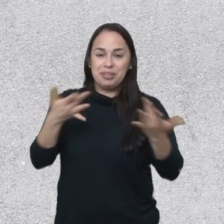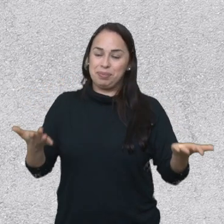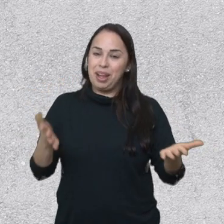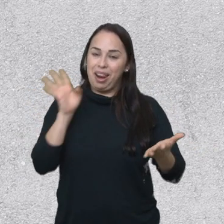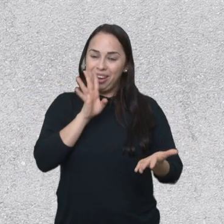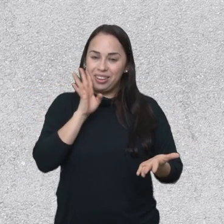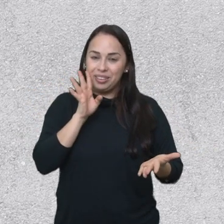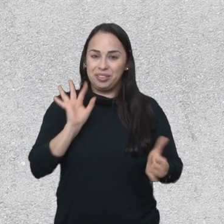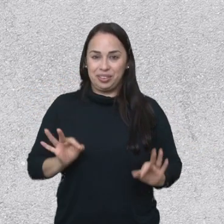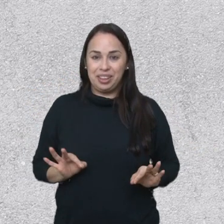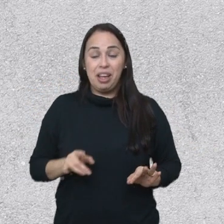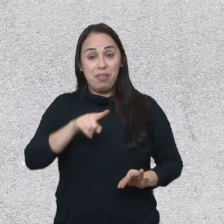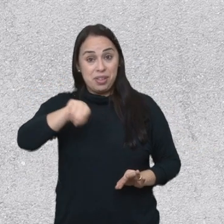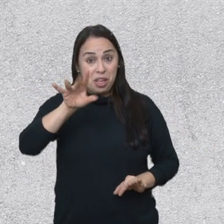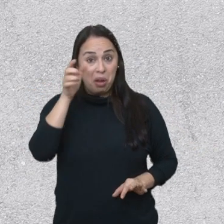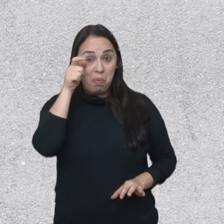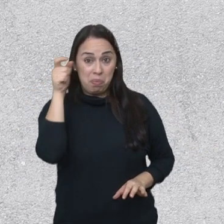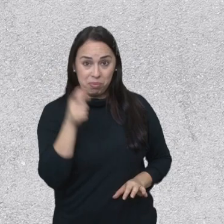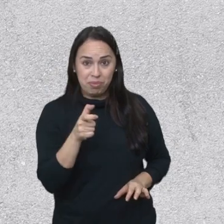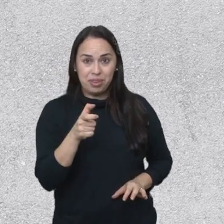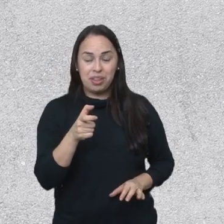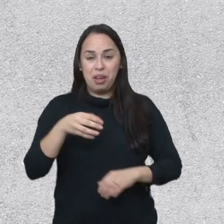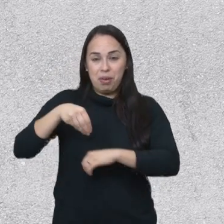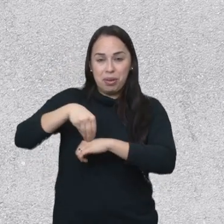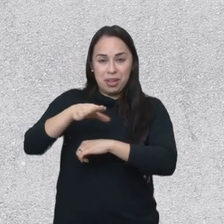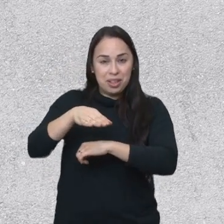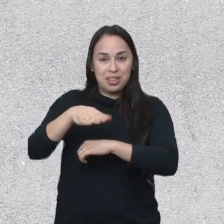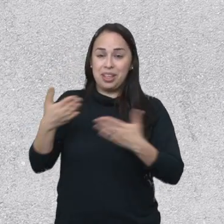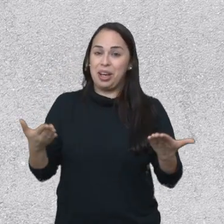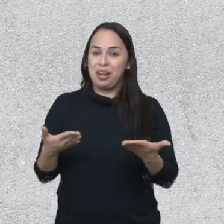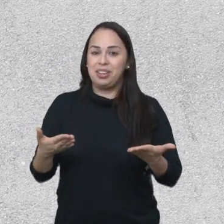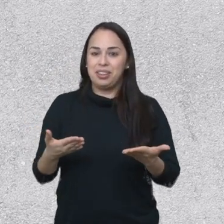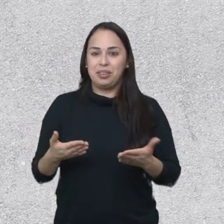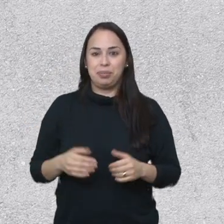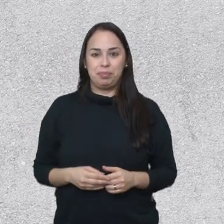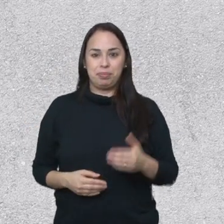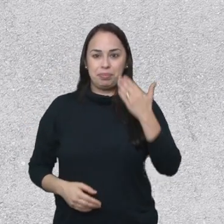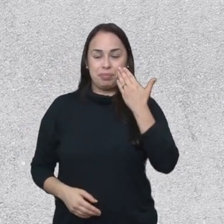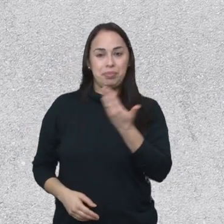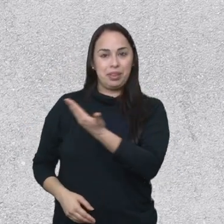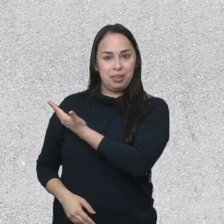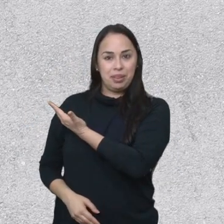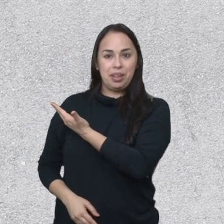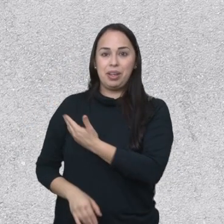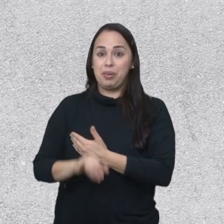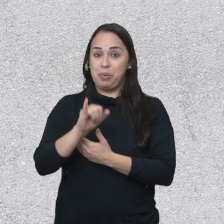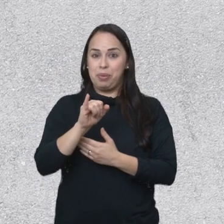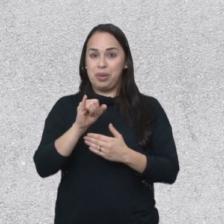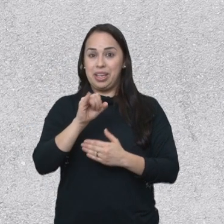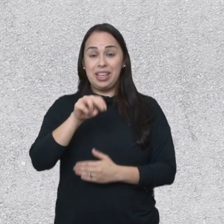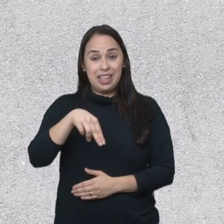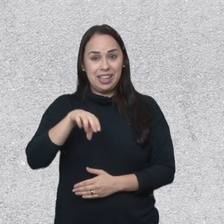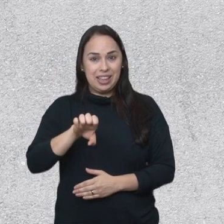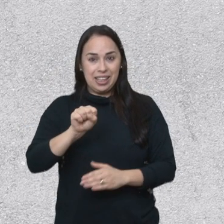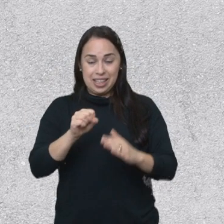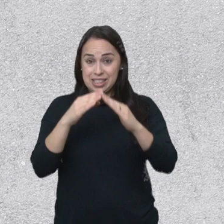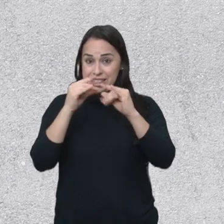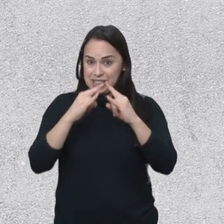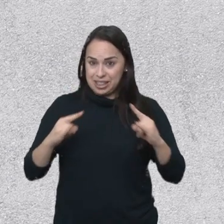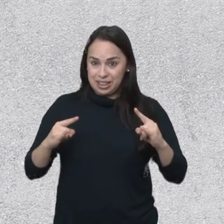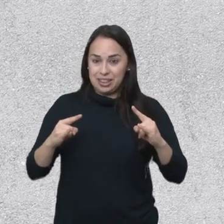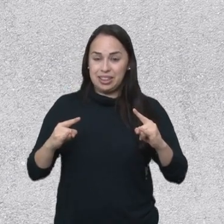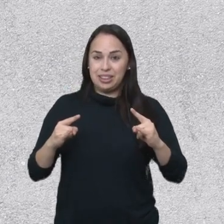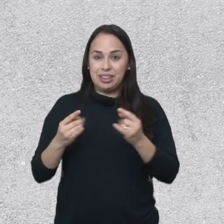com a profissão. Legal, né? E é para você que se interessou que eu vou passar uma dica agora. O INES, que é o Instituto Nacional